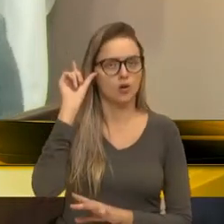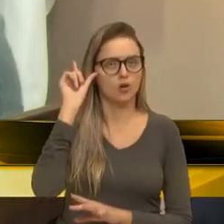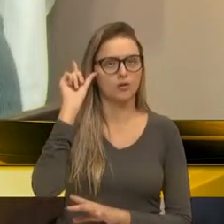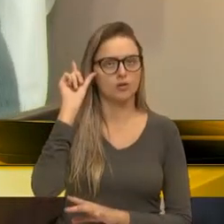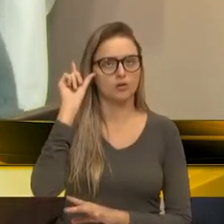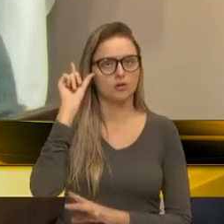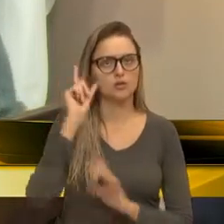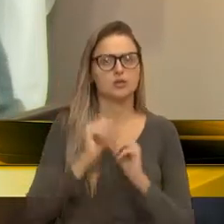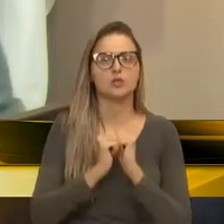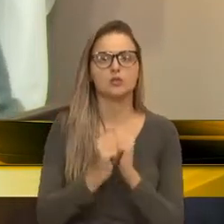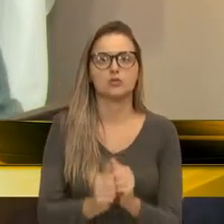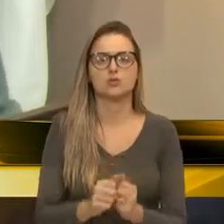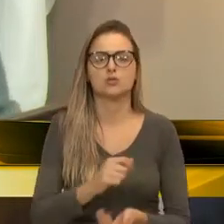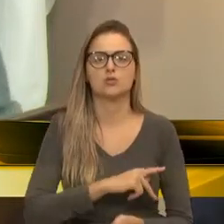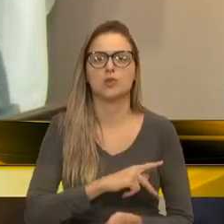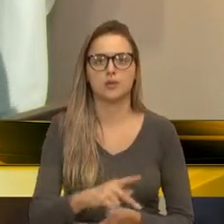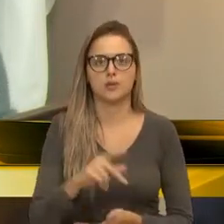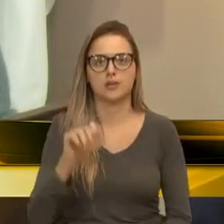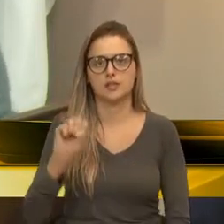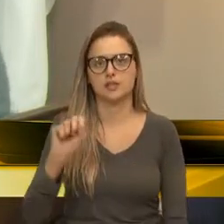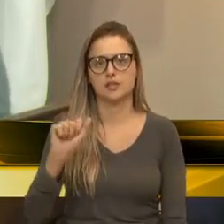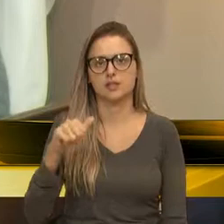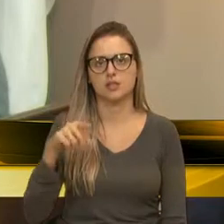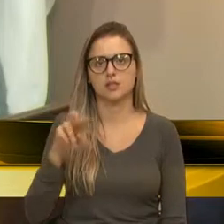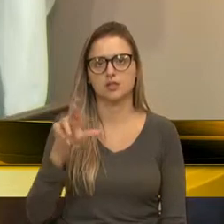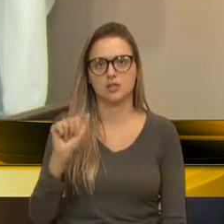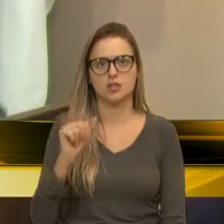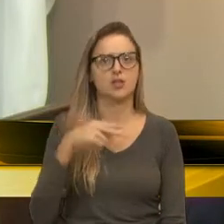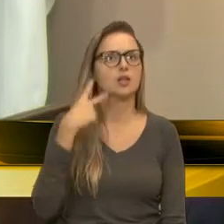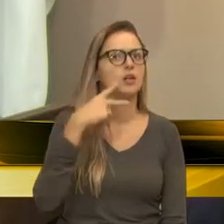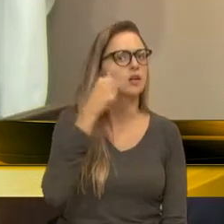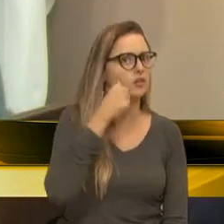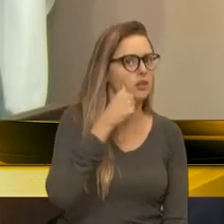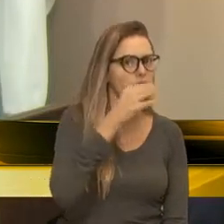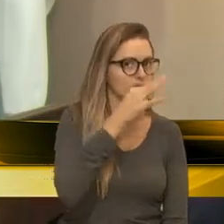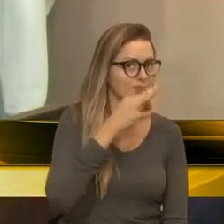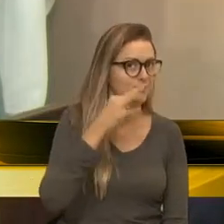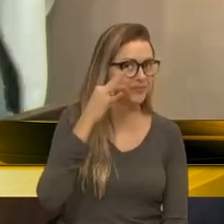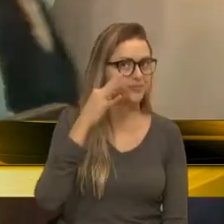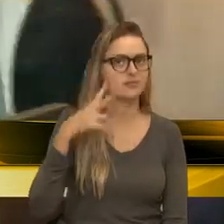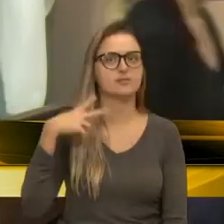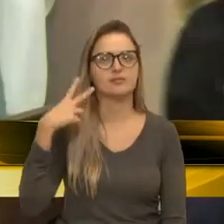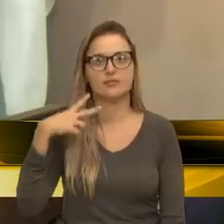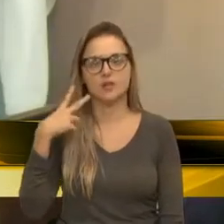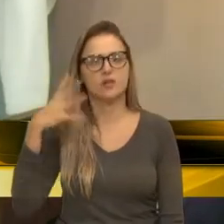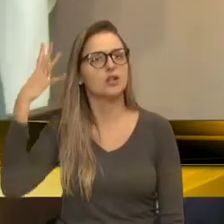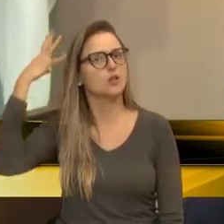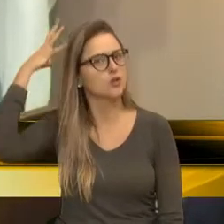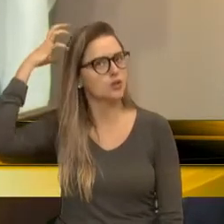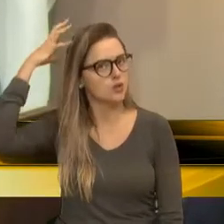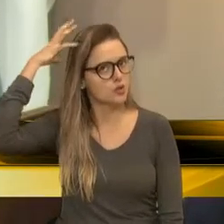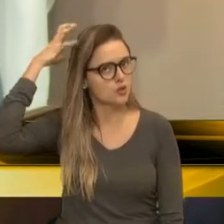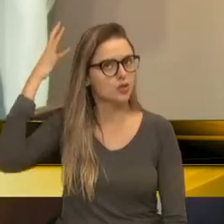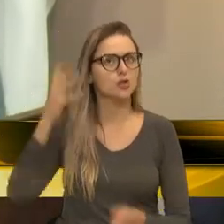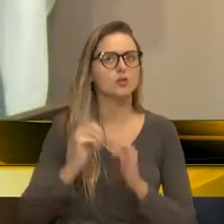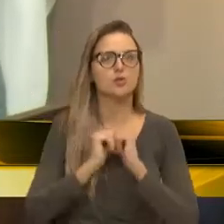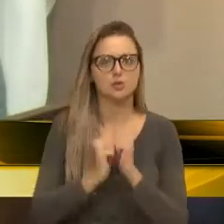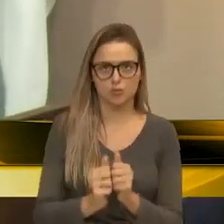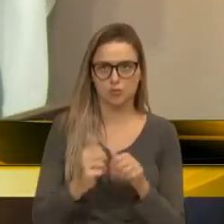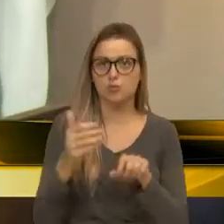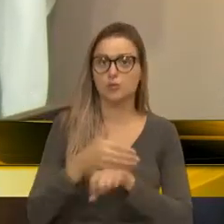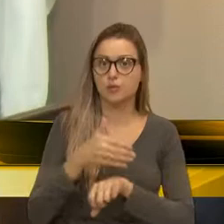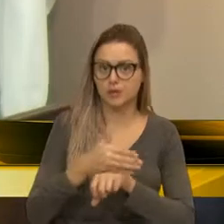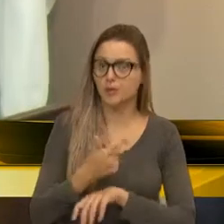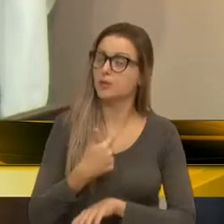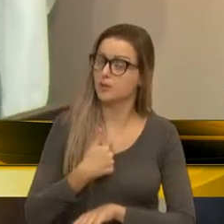a presidente Sandra, a vereadora Tati, o vereador Tibiriçá, né, e